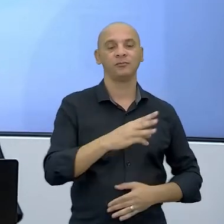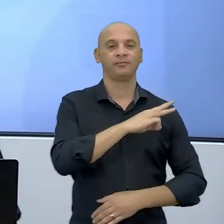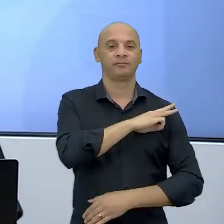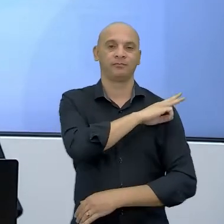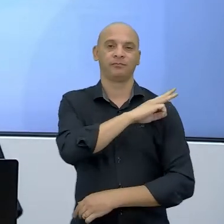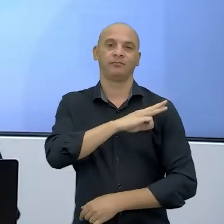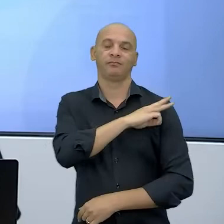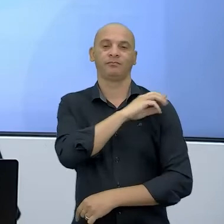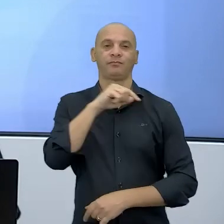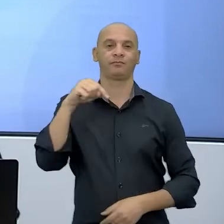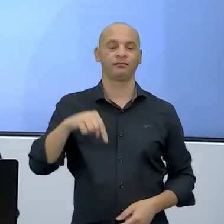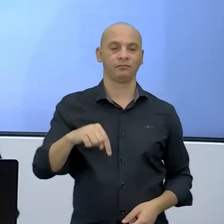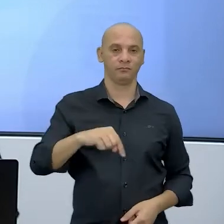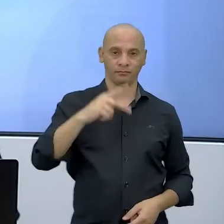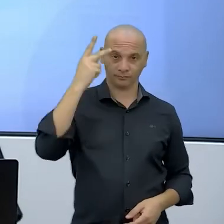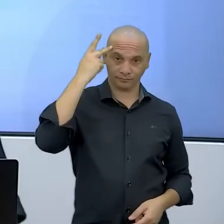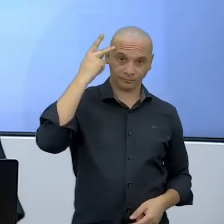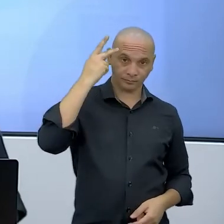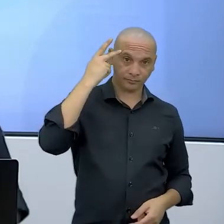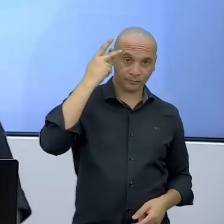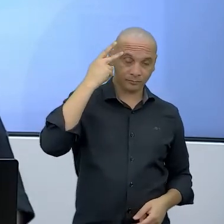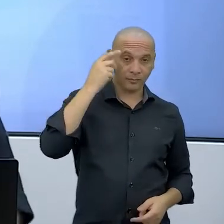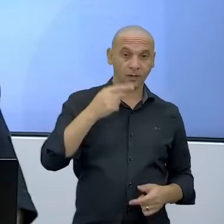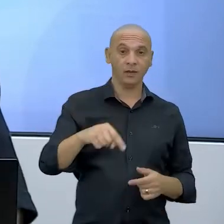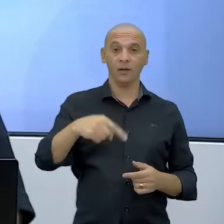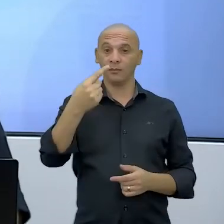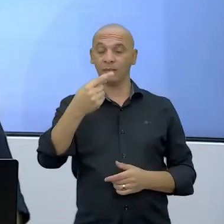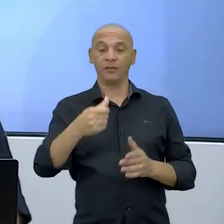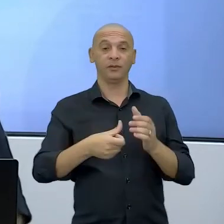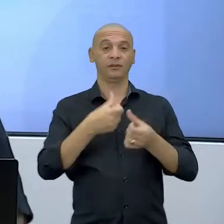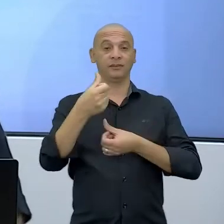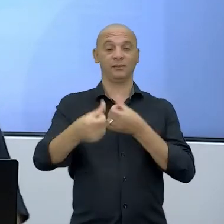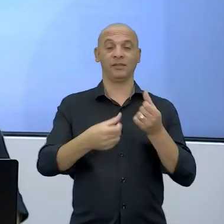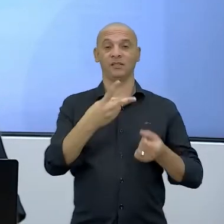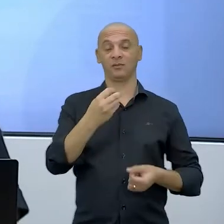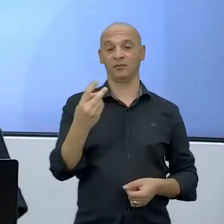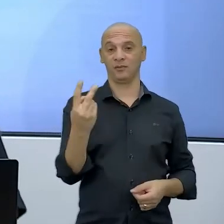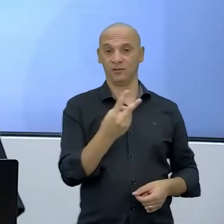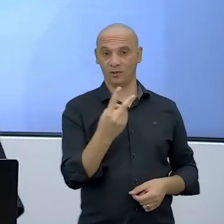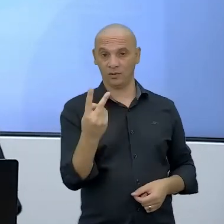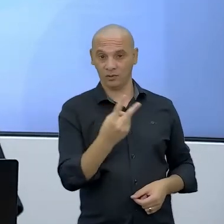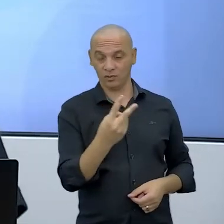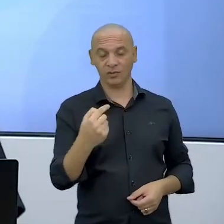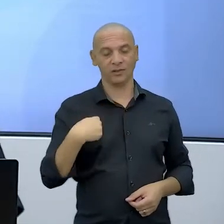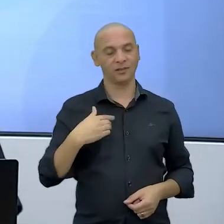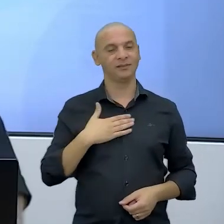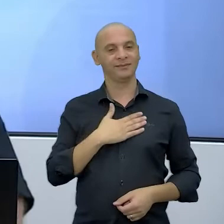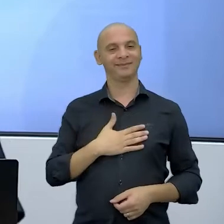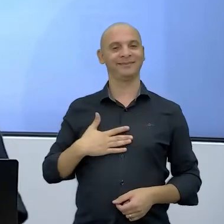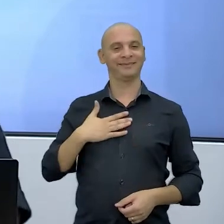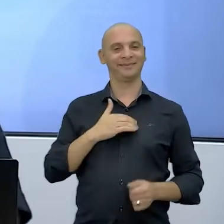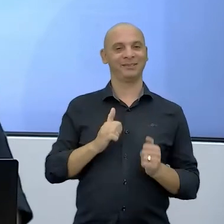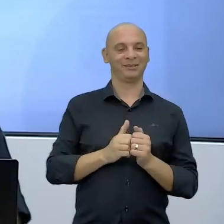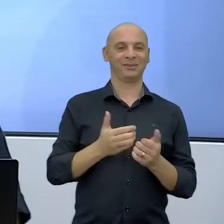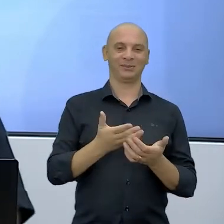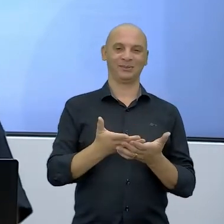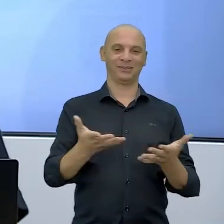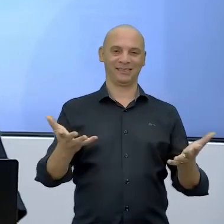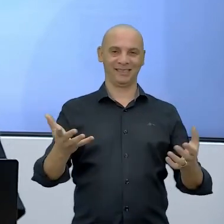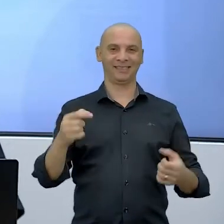médio aqui no estado de São Paulo, né, no primeiro semestre de 2022. Tive a honra e o prazer de estar aqui com